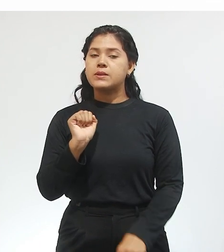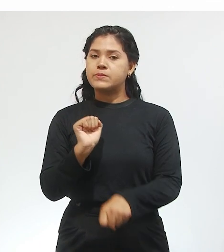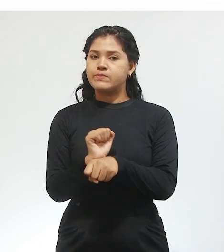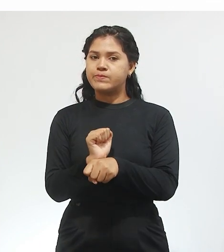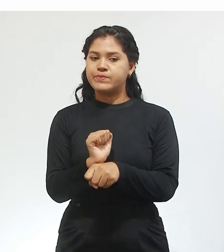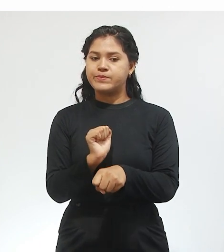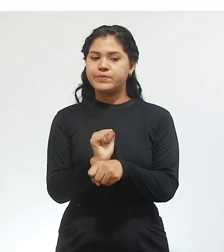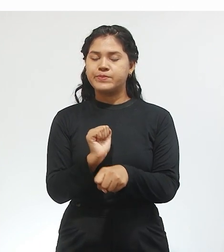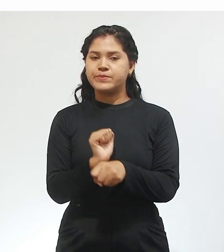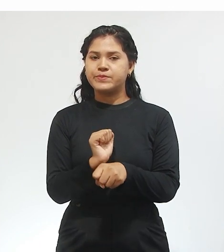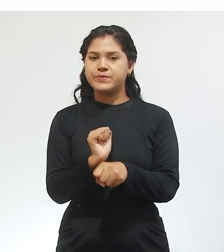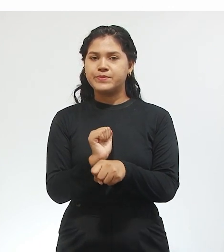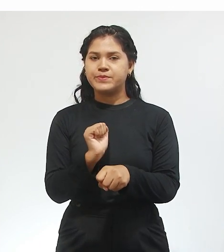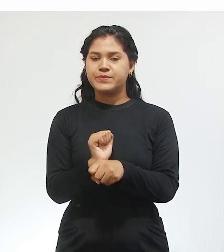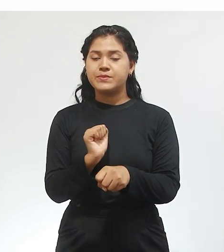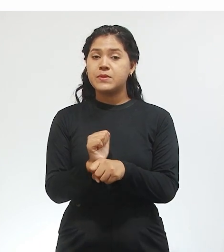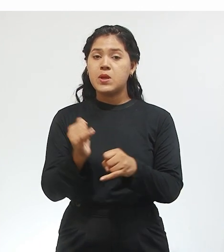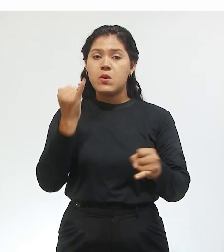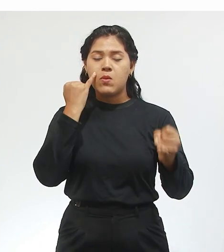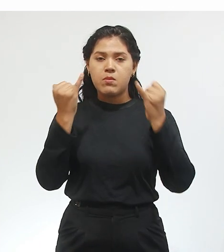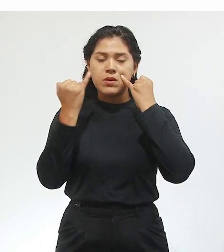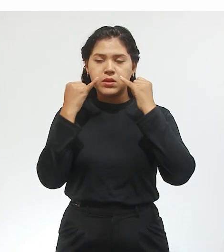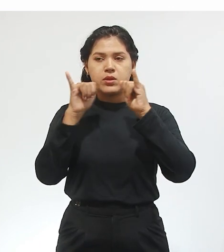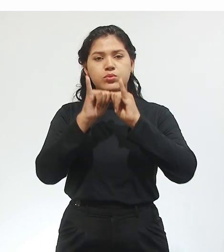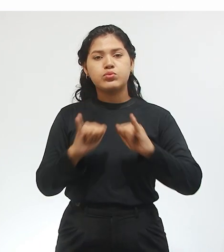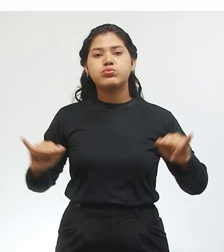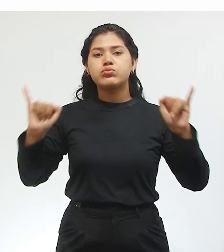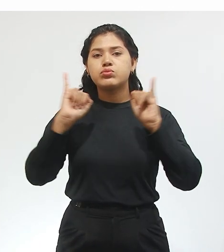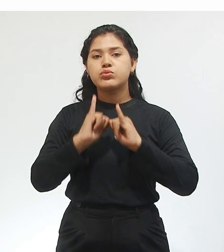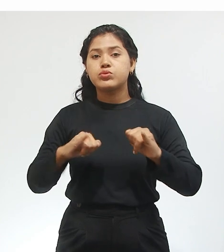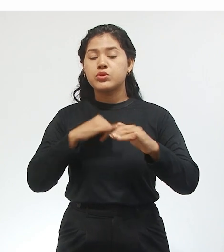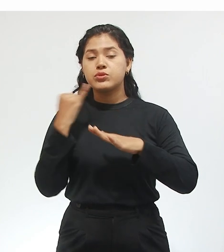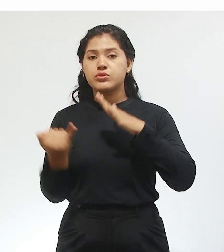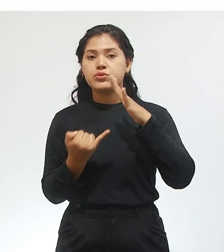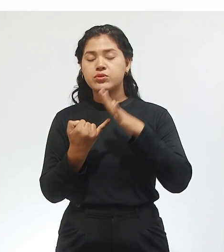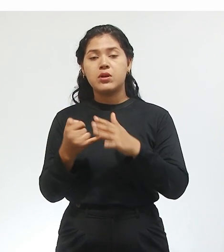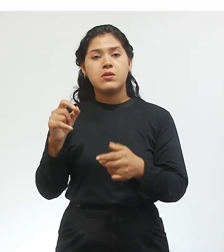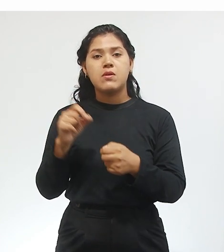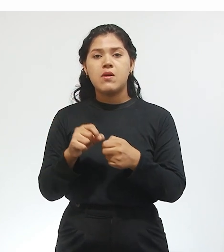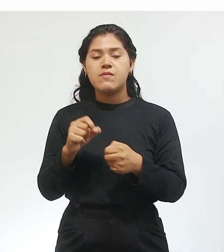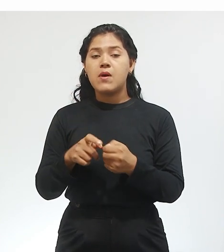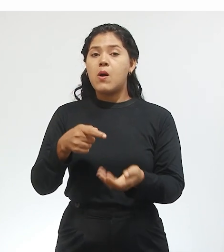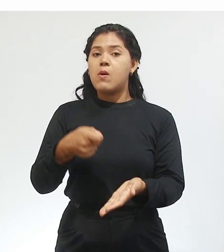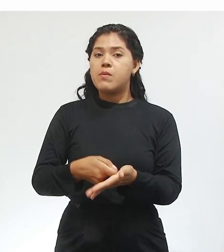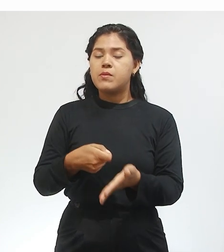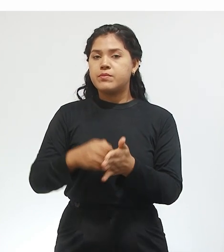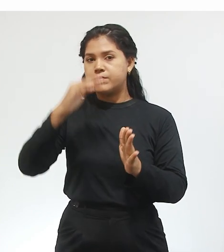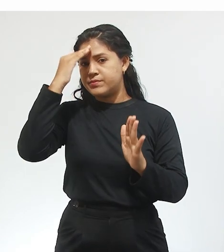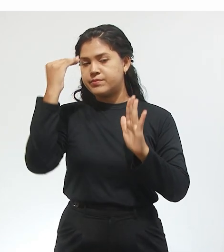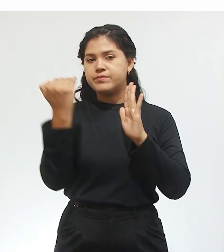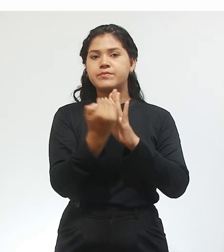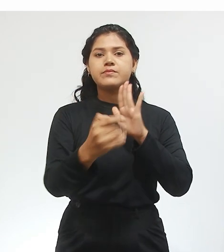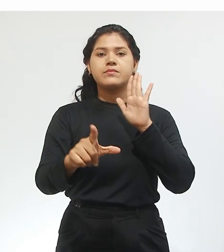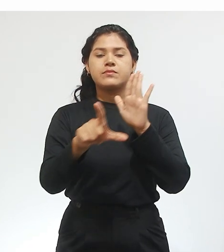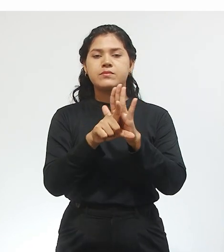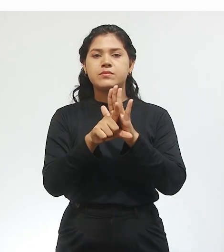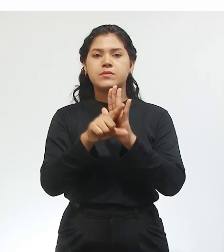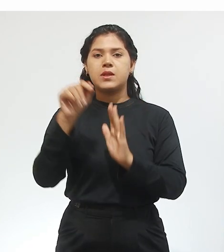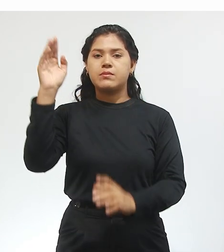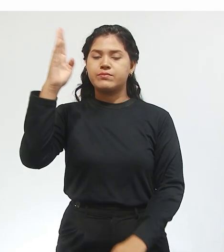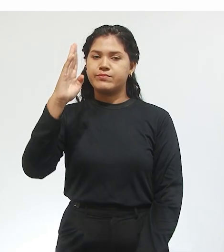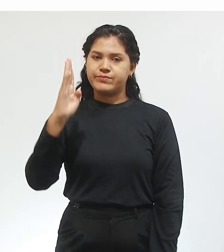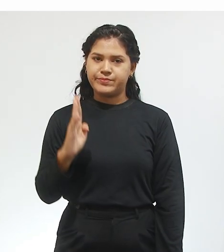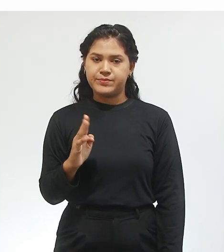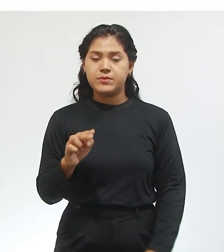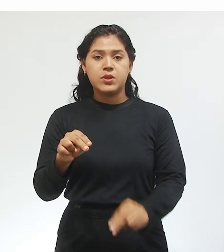tá? As divulgações periódicas que a entidade realiza em obediência às normas legais. Então, os